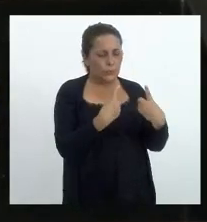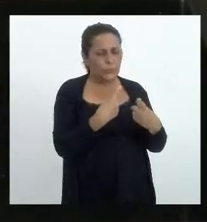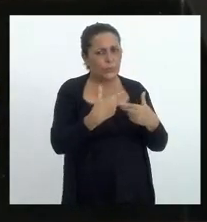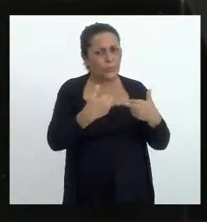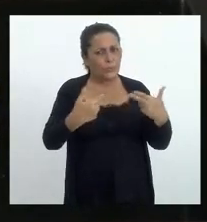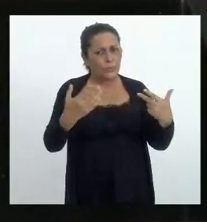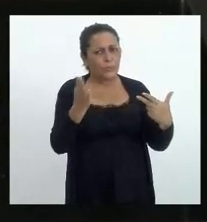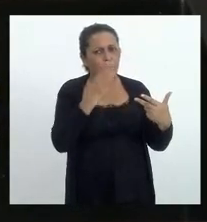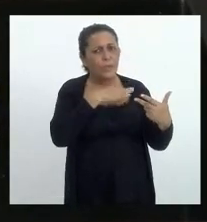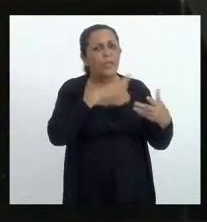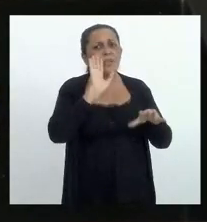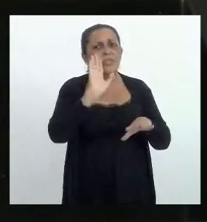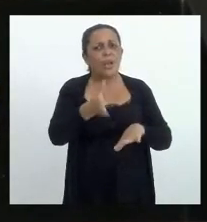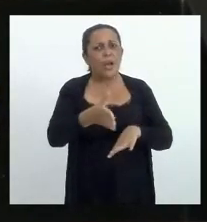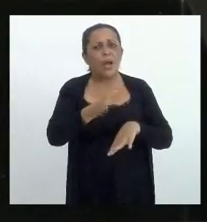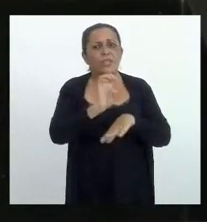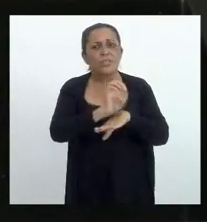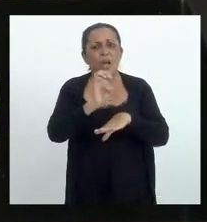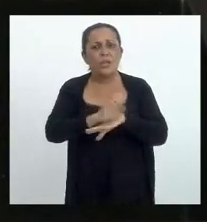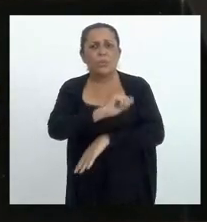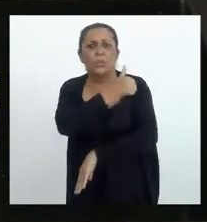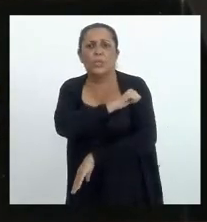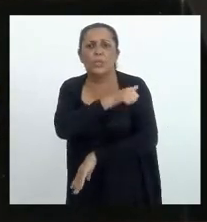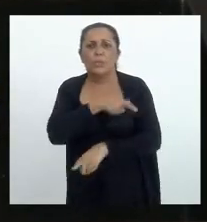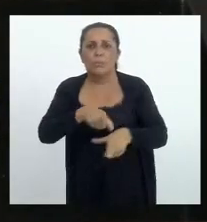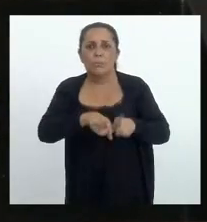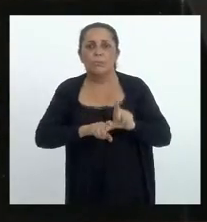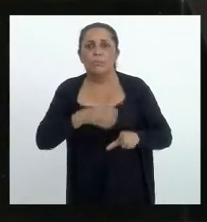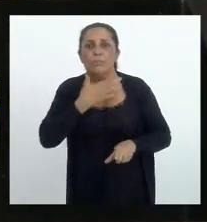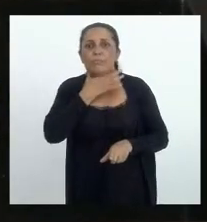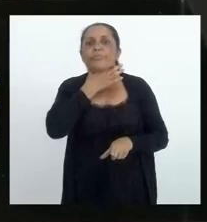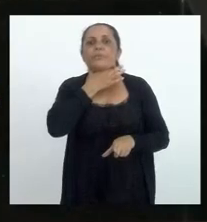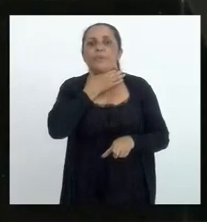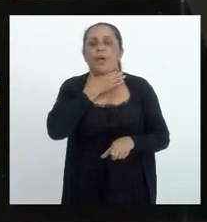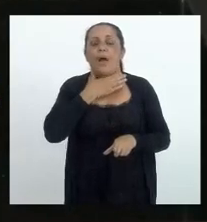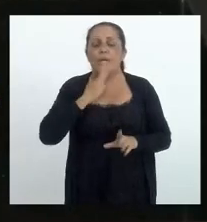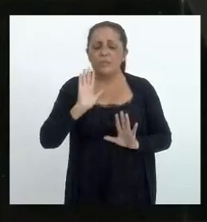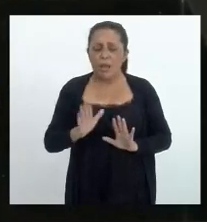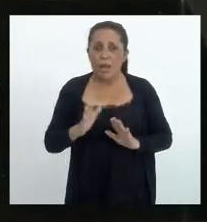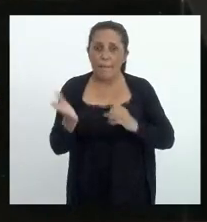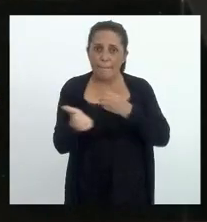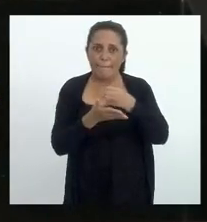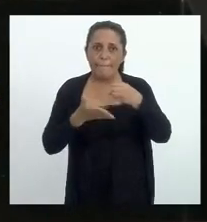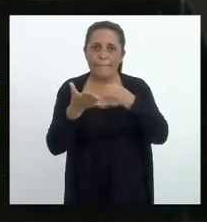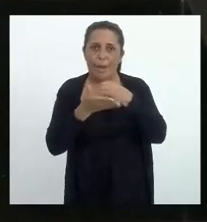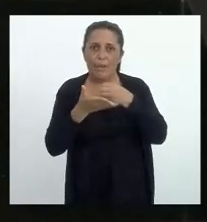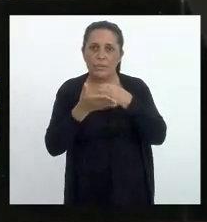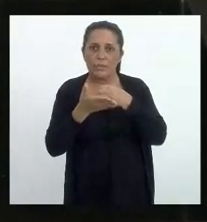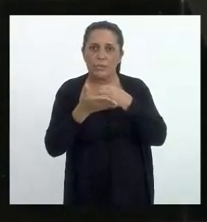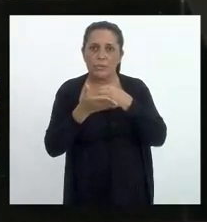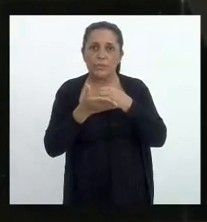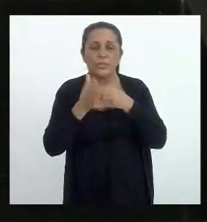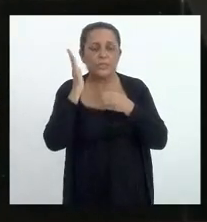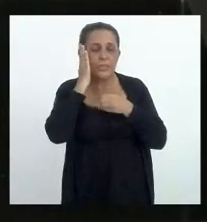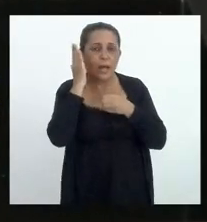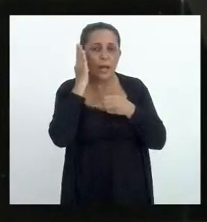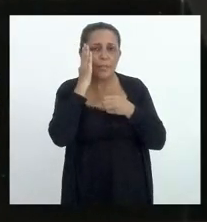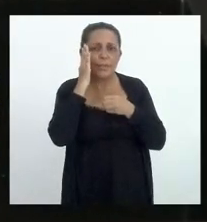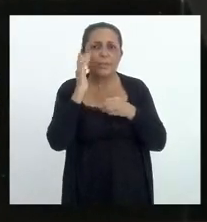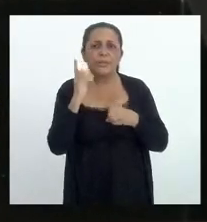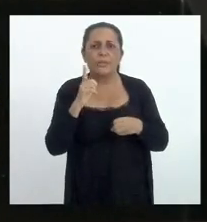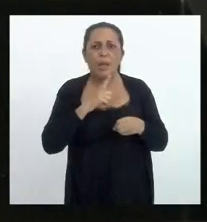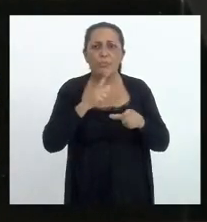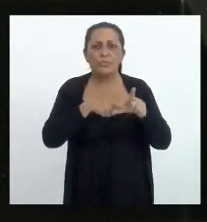Rio de Janeiro, ele está endividado. E, basicamente, o que nós temos acesso até então, de público, é